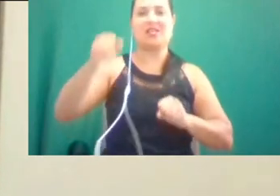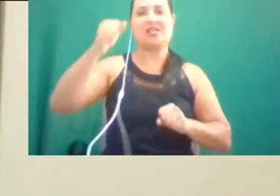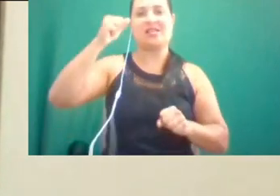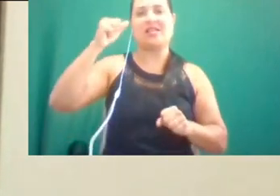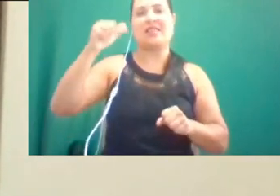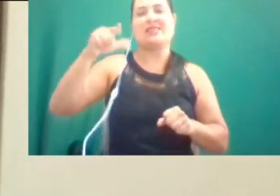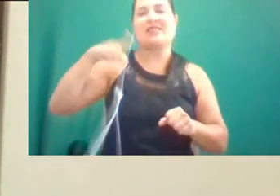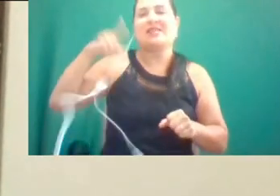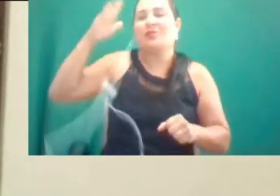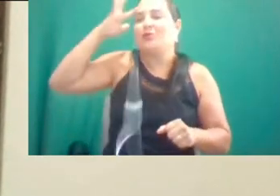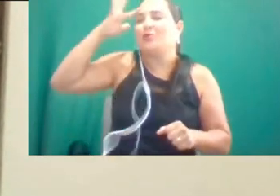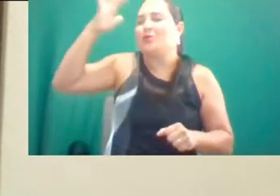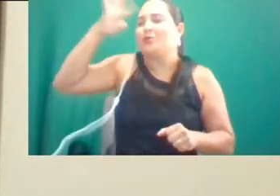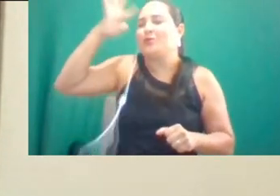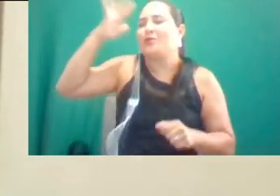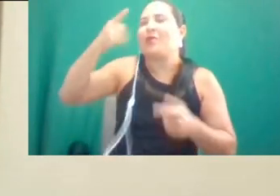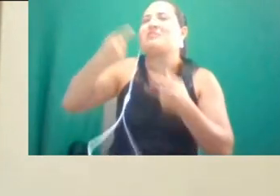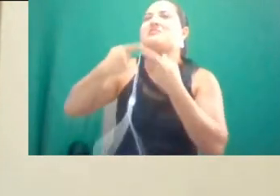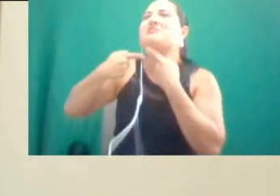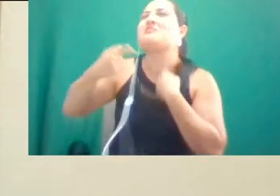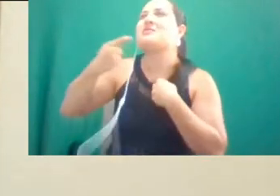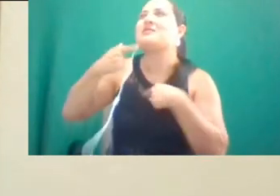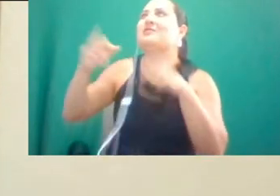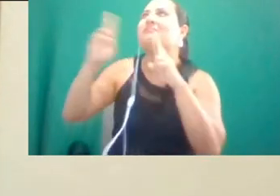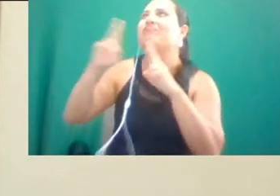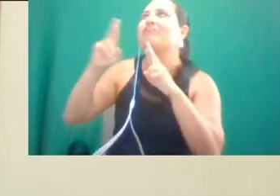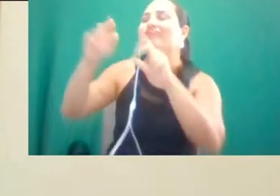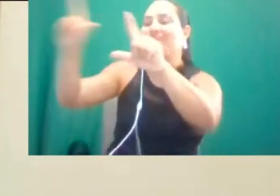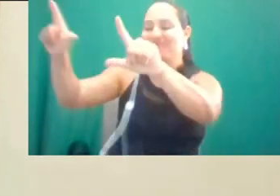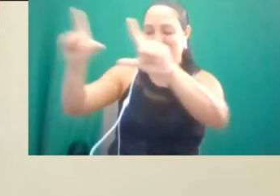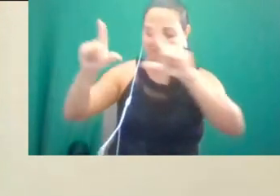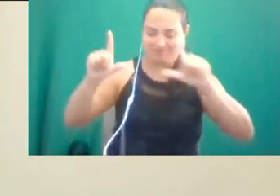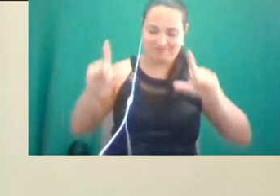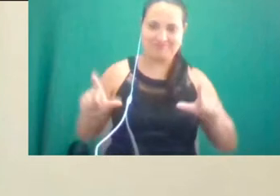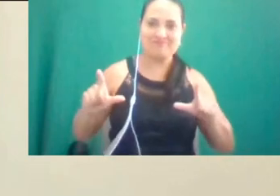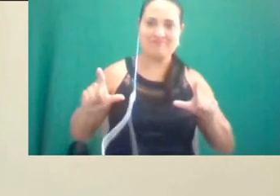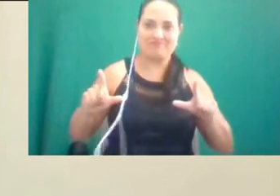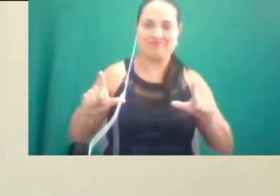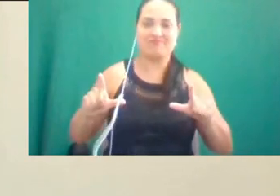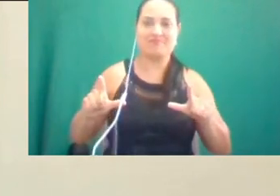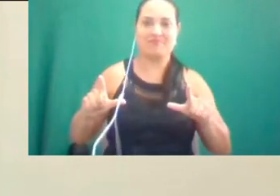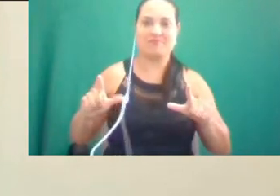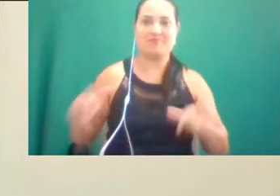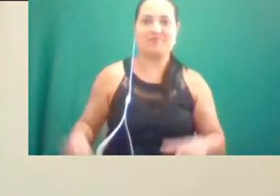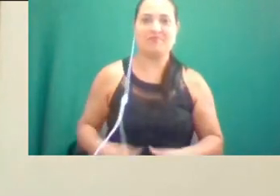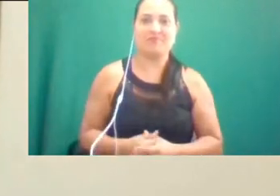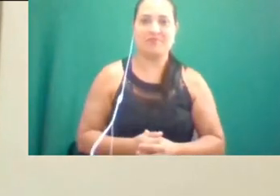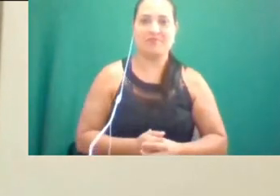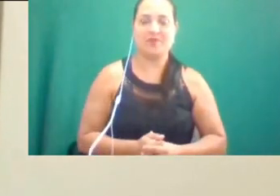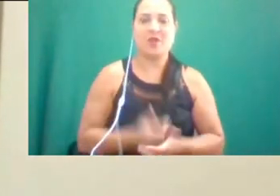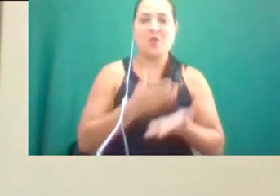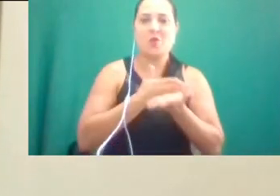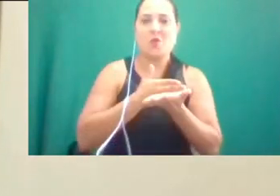os polos, os presenciais, os EAD, os técnicos. Todos vocês são guerreiros e merecem todo o merecimento